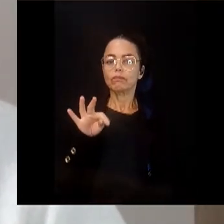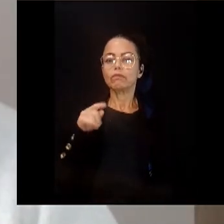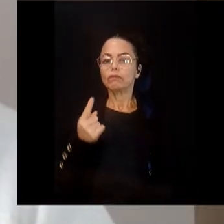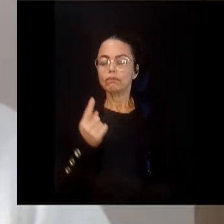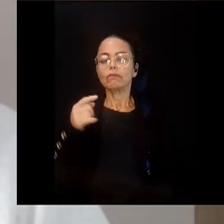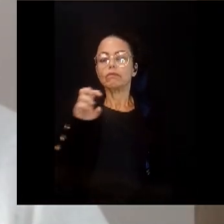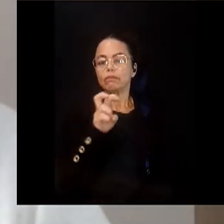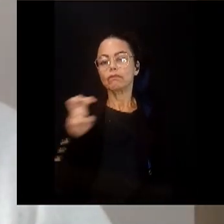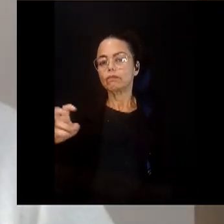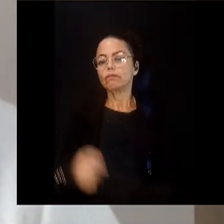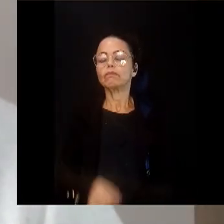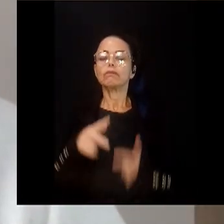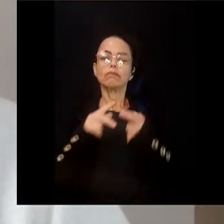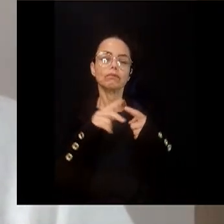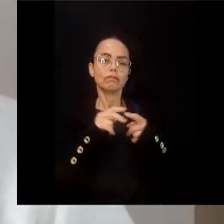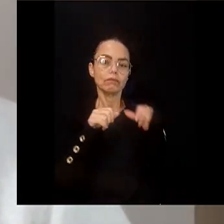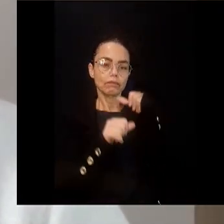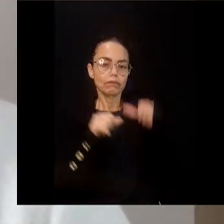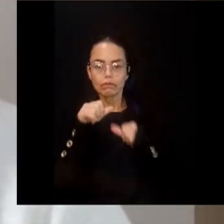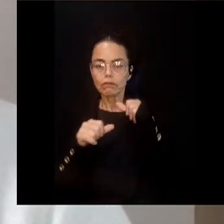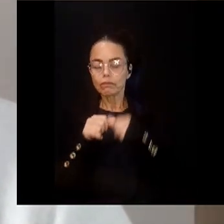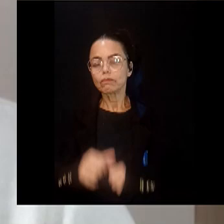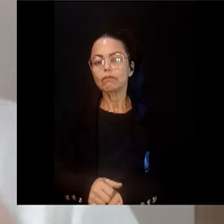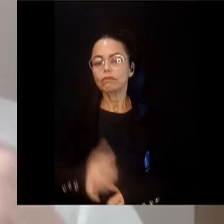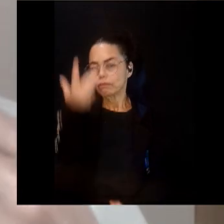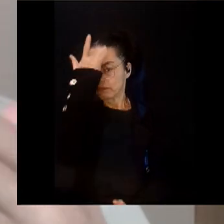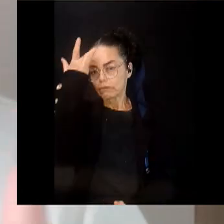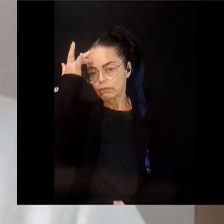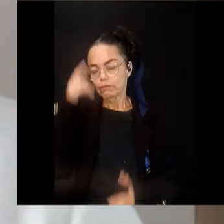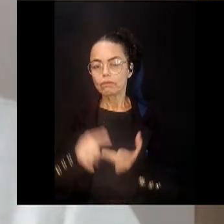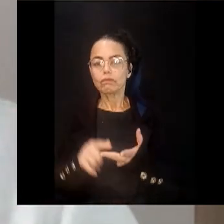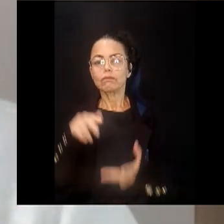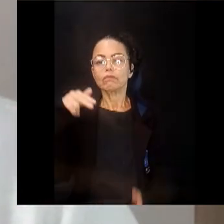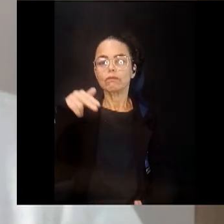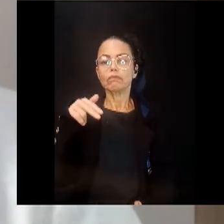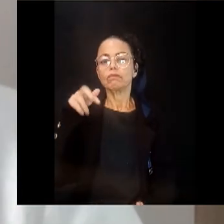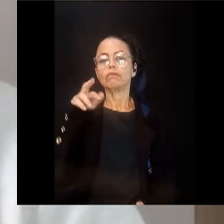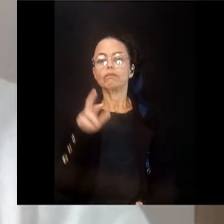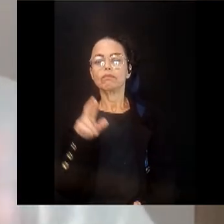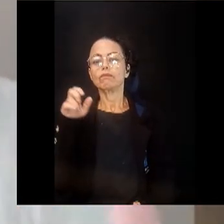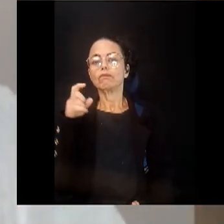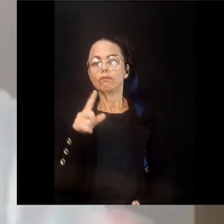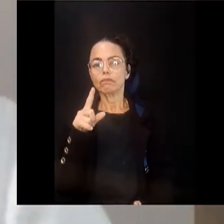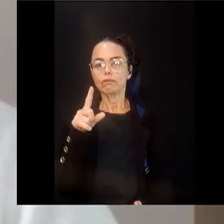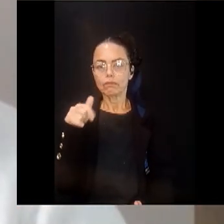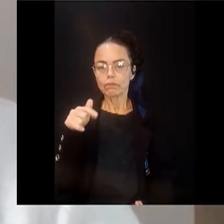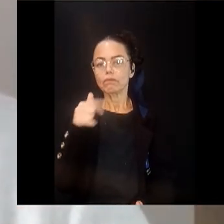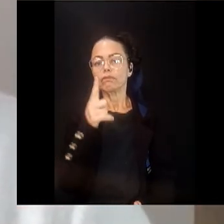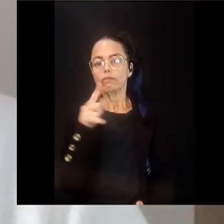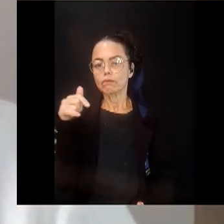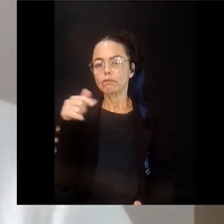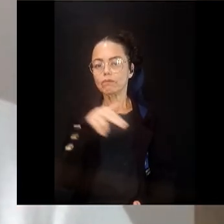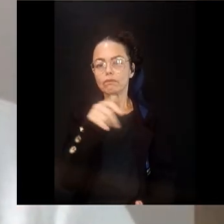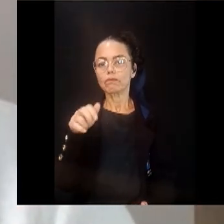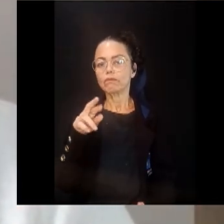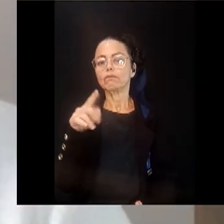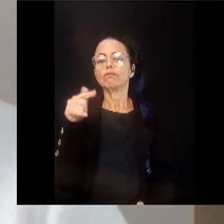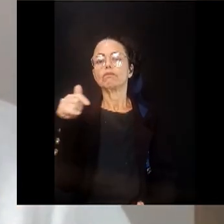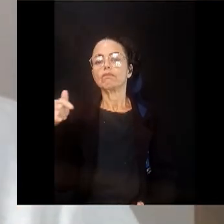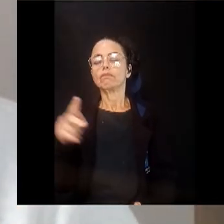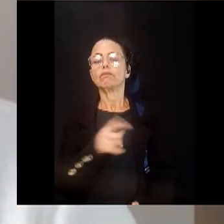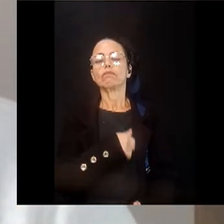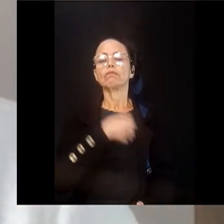ratificada e tinha expressamente saúde mental, NR7, NR17, um arcabouço na CLT, o próprio